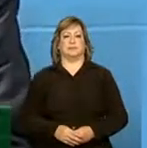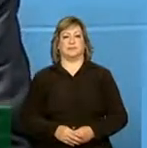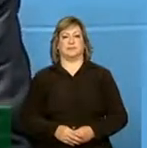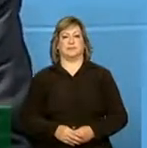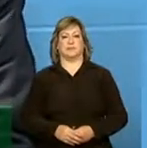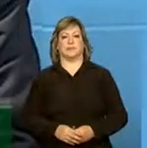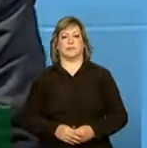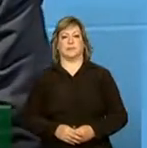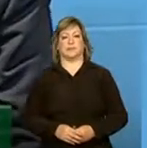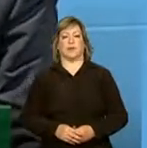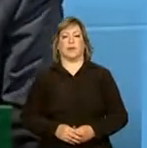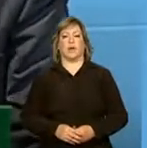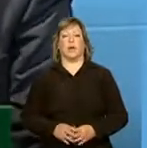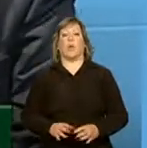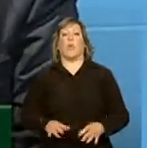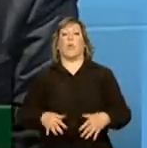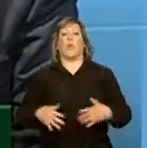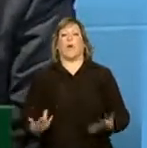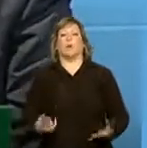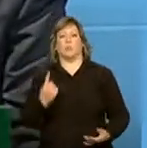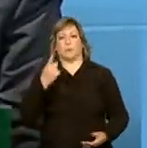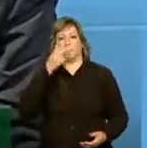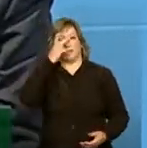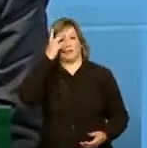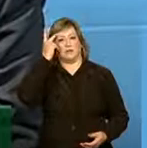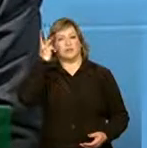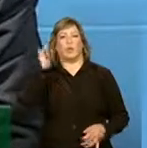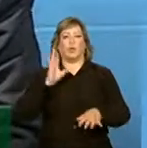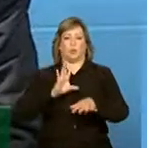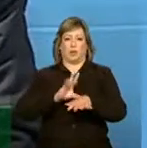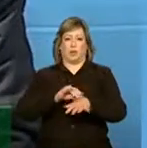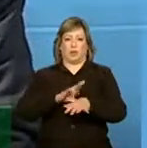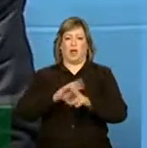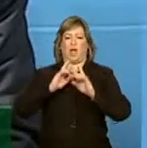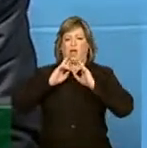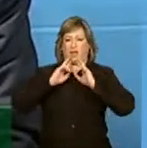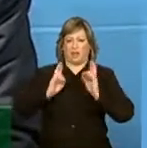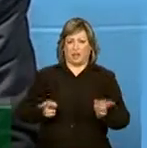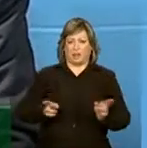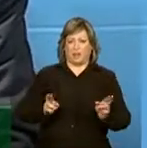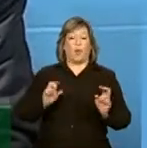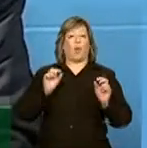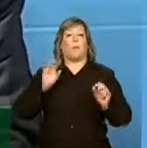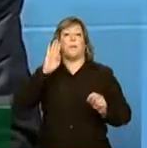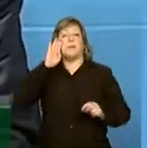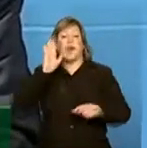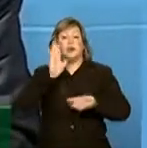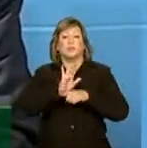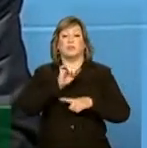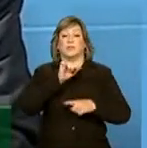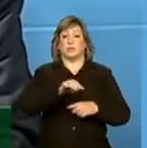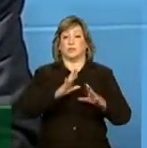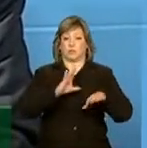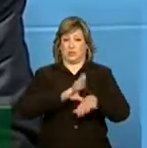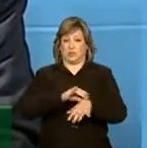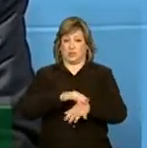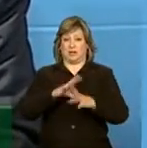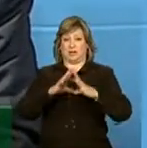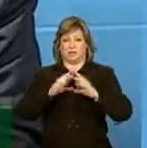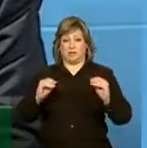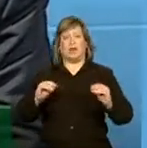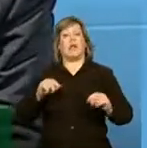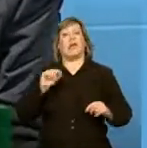Quando um doente reclama, o que é imprescindível para a sua doença é que o